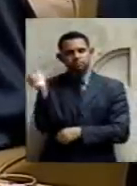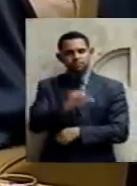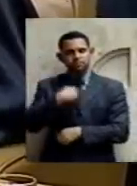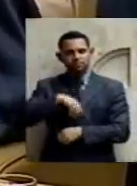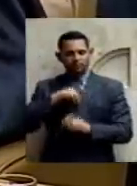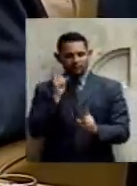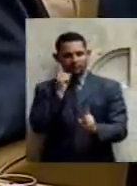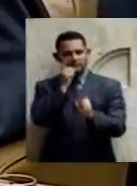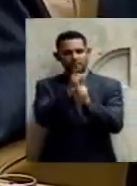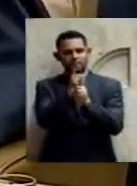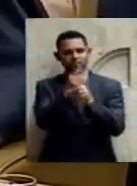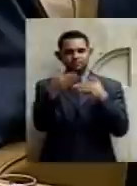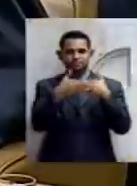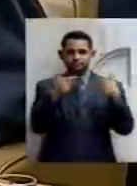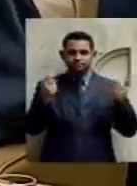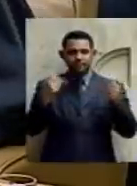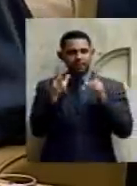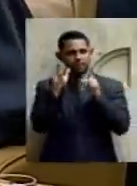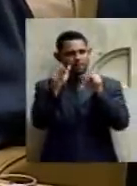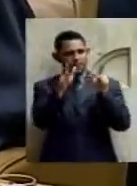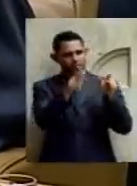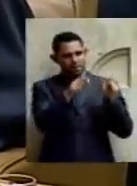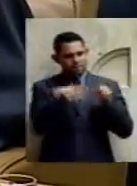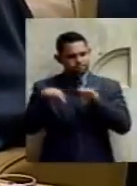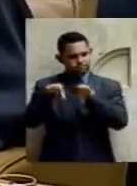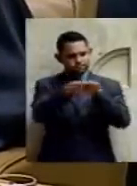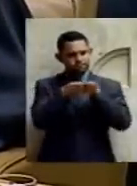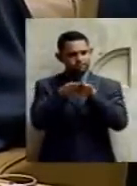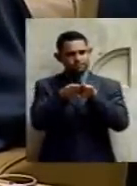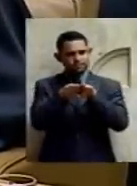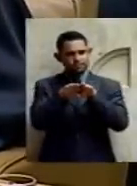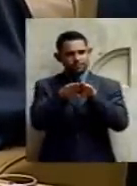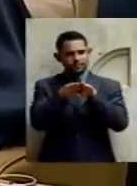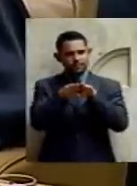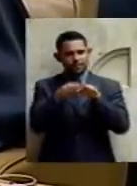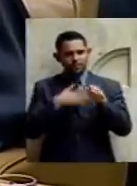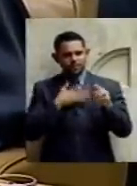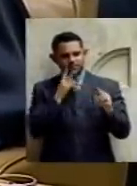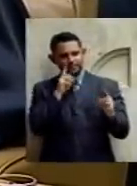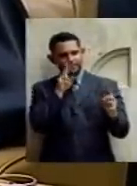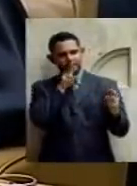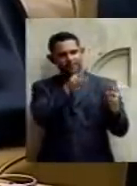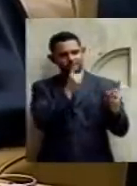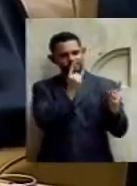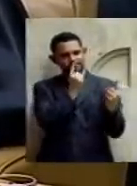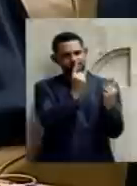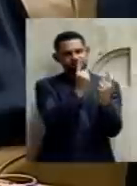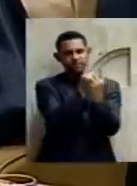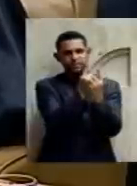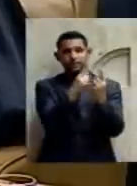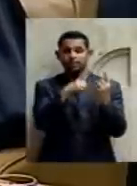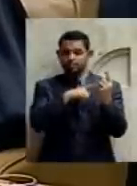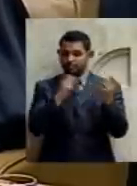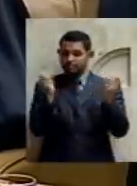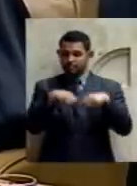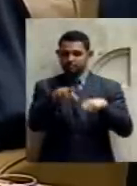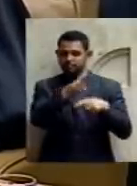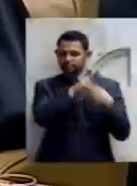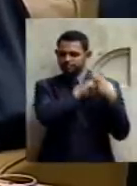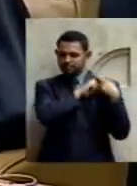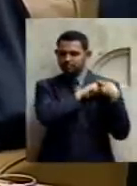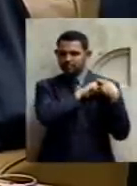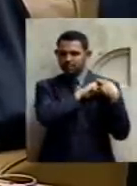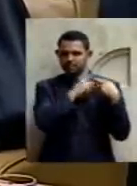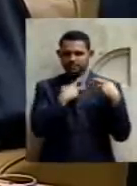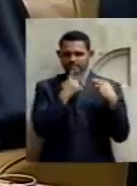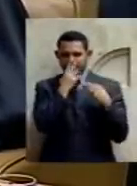requer espíritos do mesmo nível. E quando a vi aproximar-se, tem o dever de